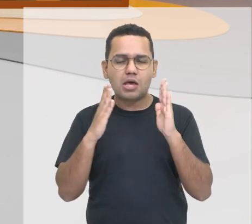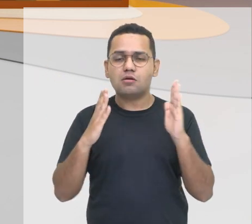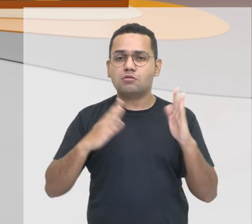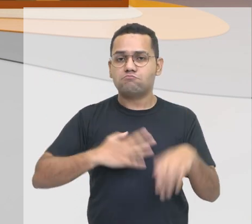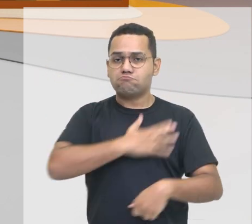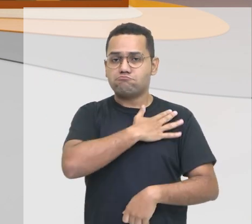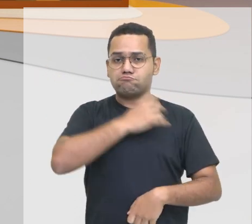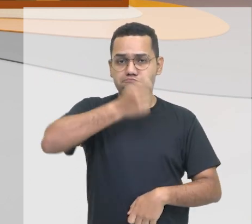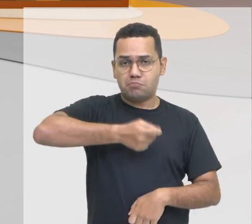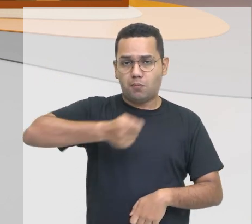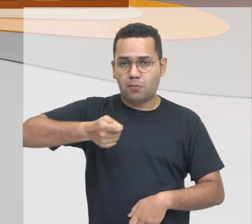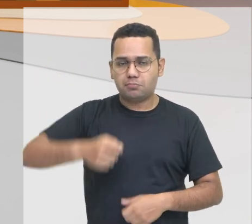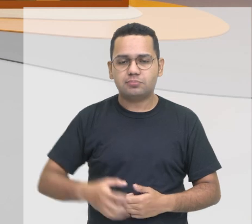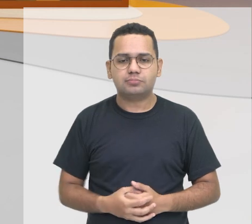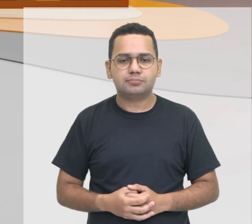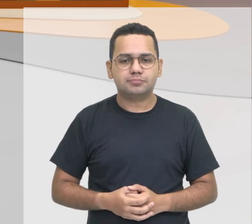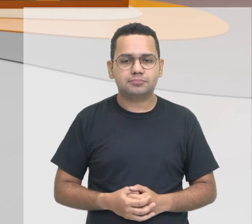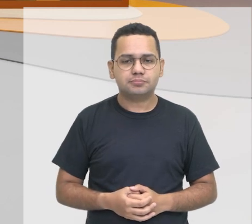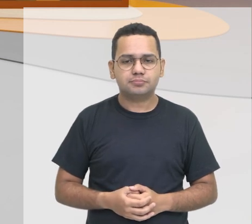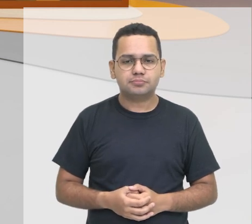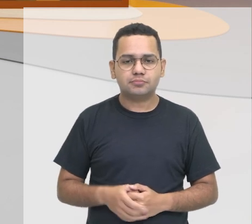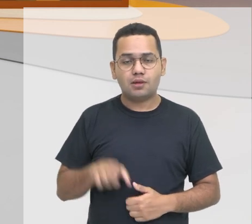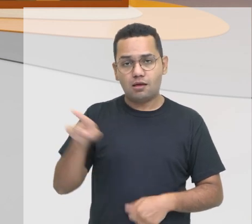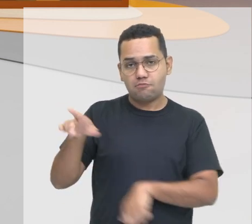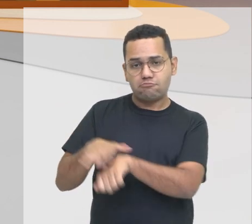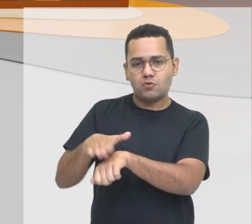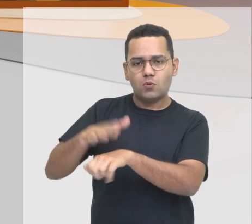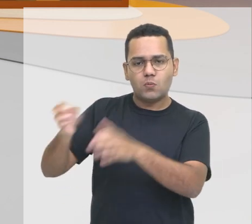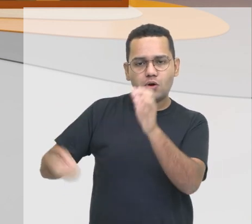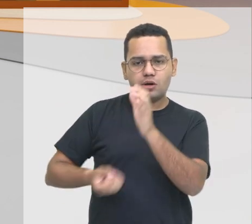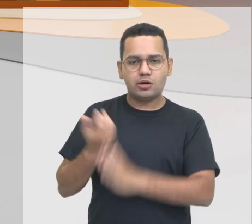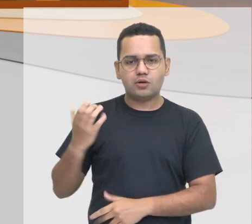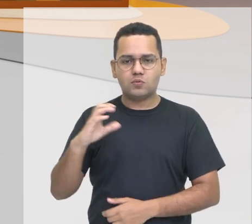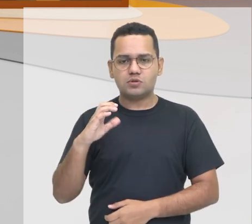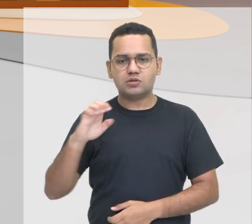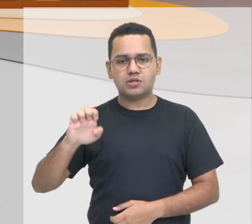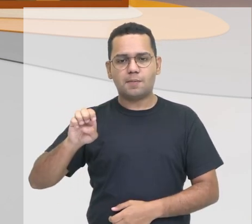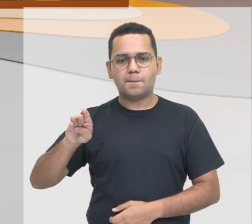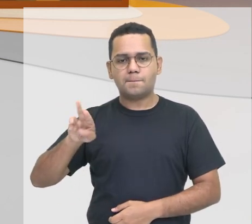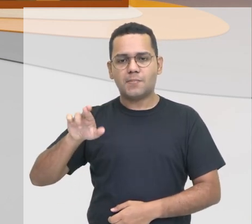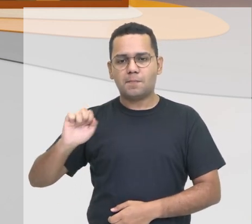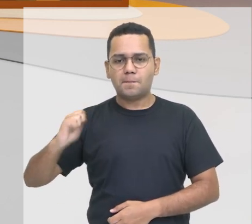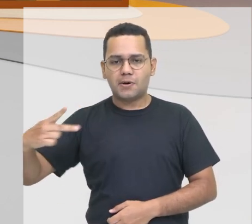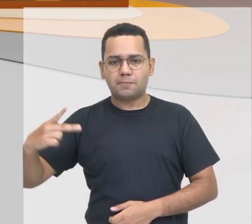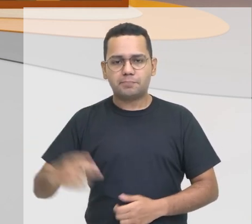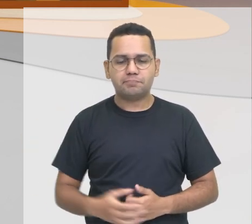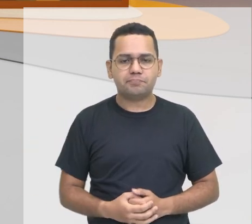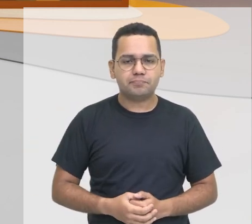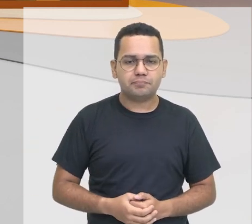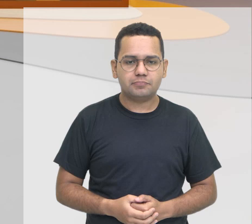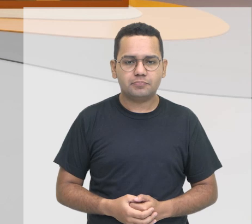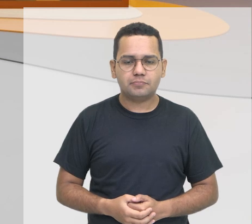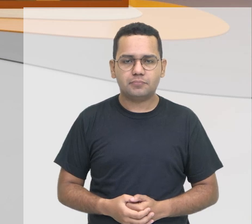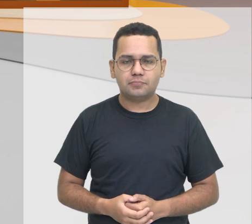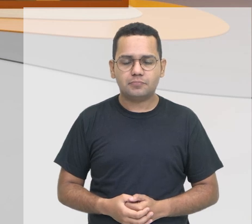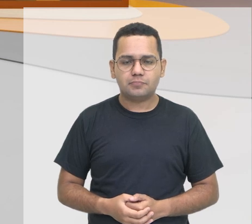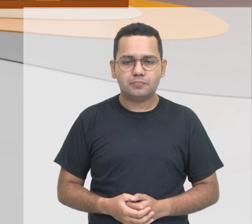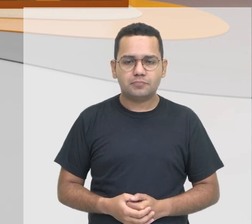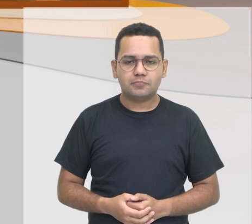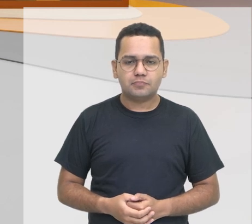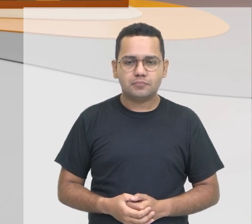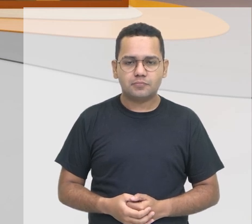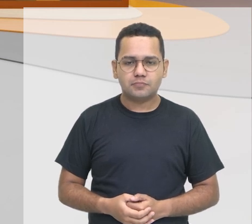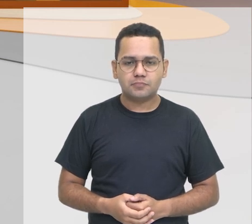civil-militar. Né? Ele foi o criador do Centro Brasileiro de Análise e Planejamento e ajudou a fundar